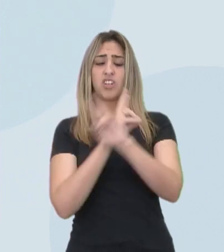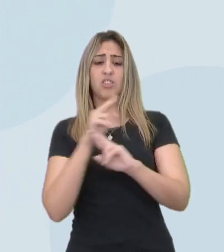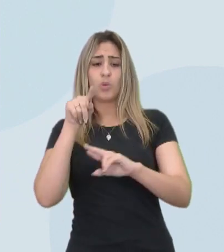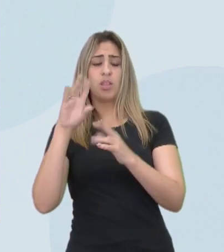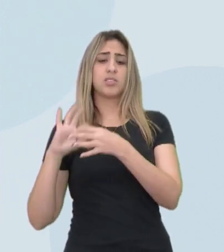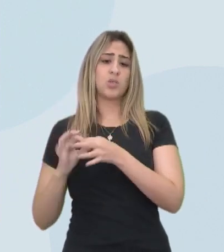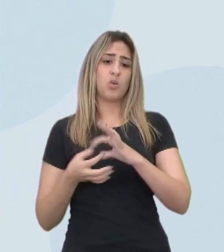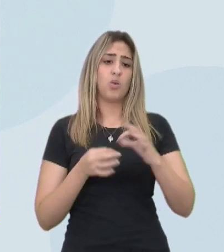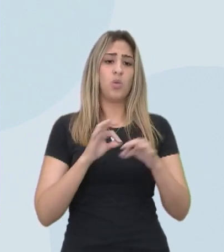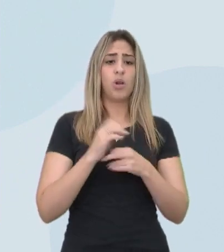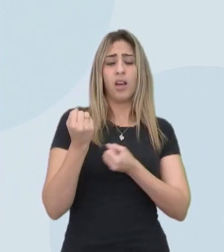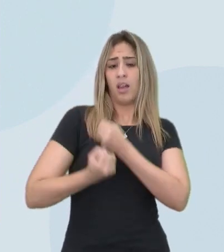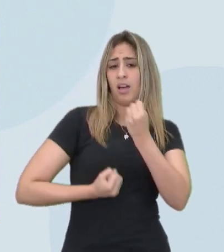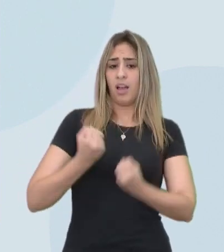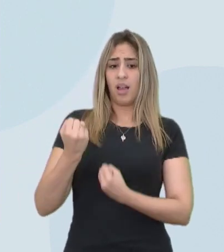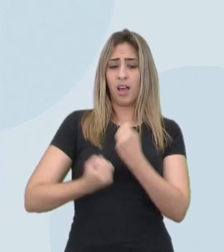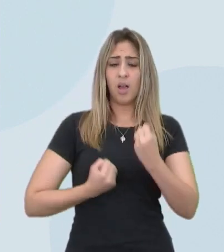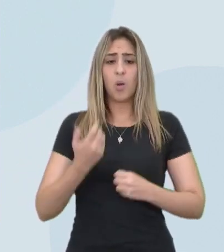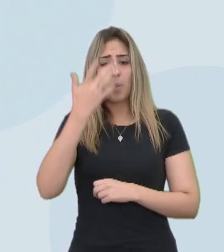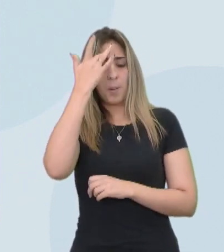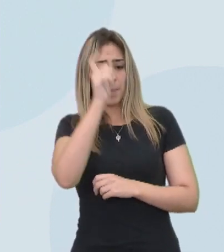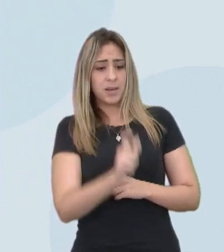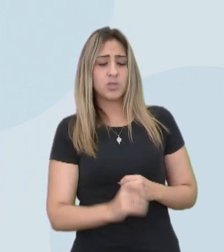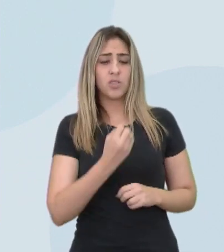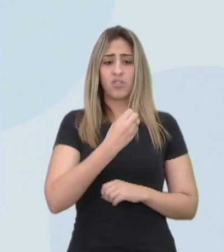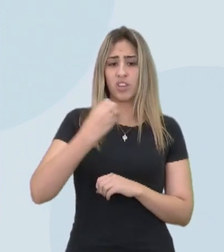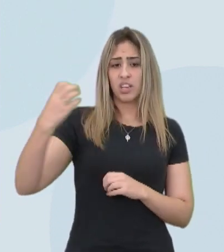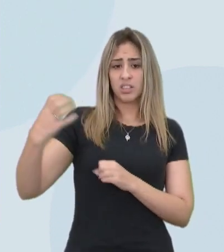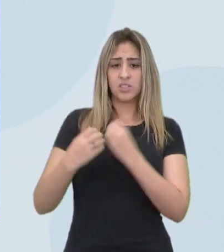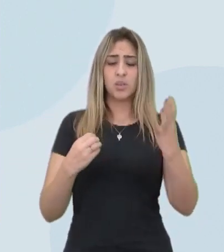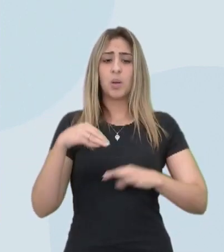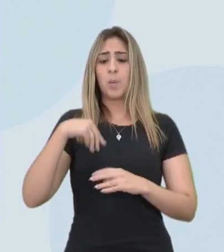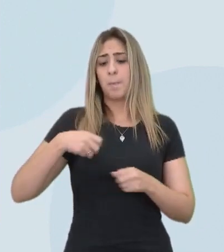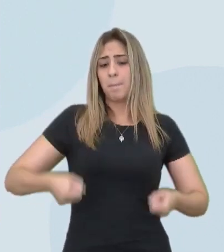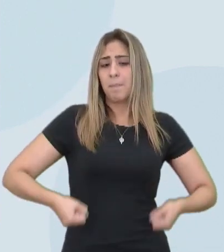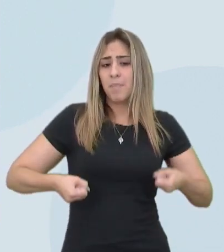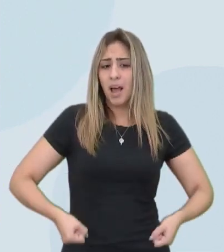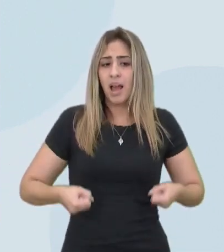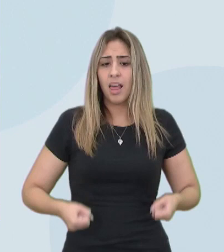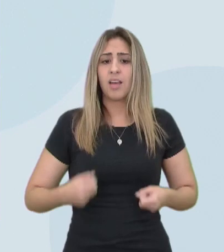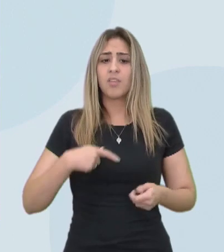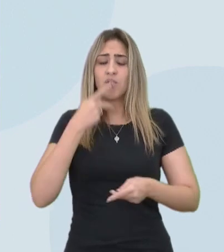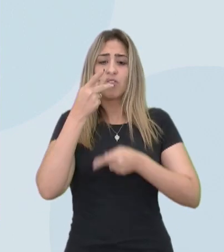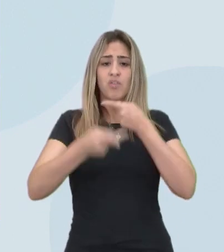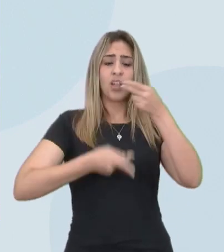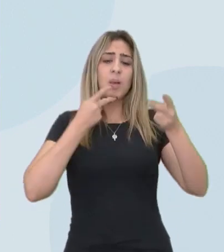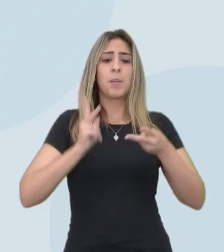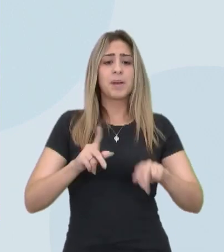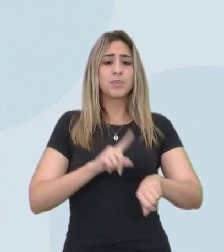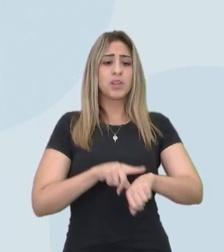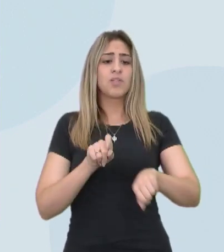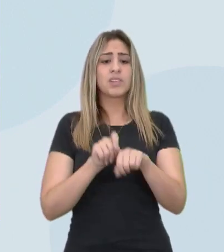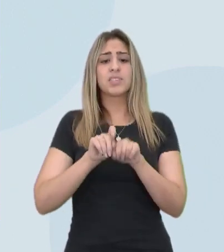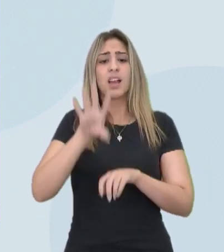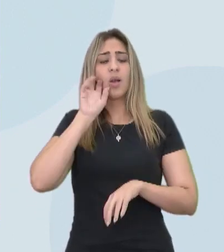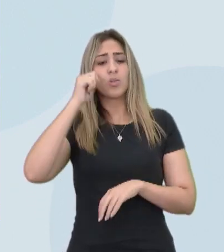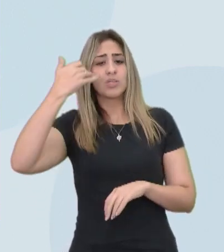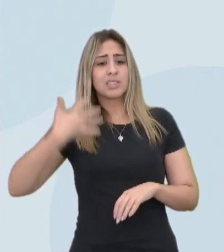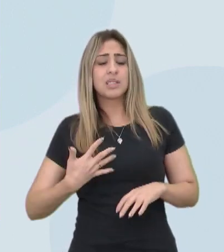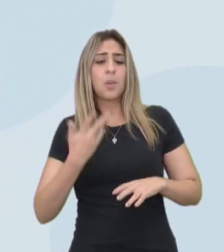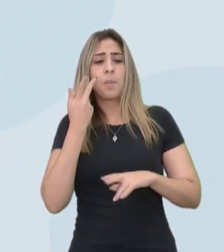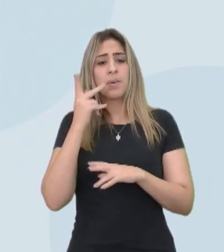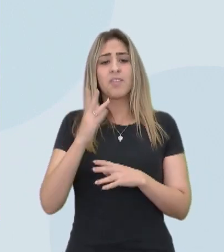contexto. Então, está subindo carro, uma pessoa viajando ali com malas. Vou falar e, ao mesmo tempo, fazer a descrição para